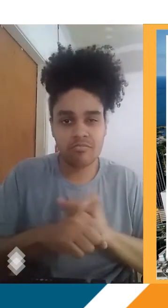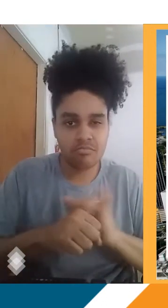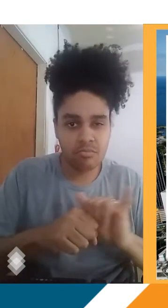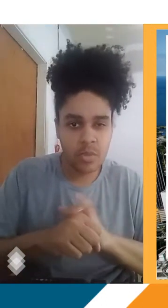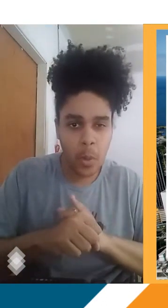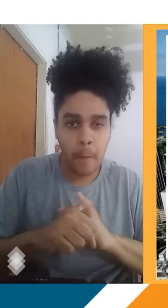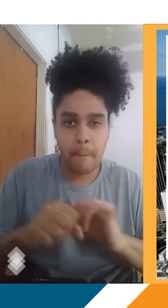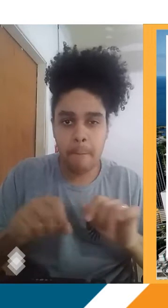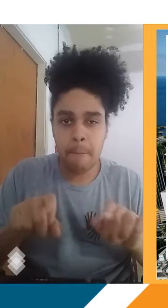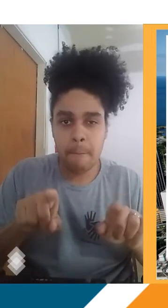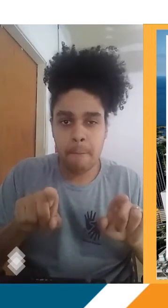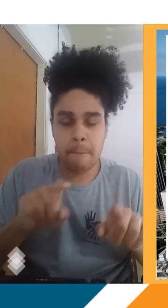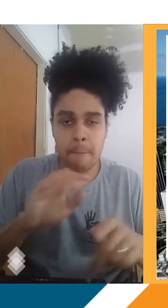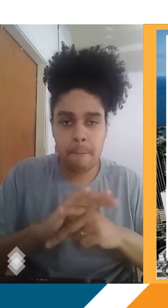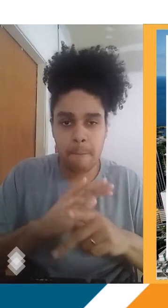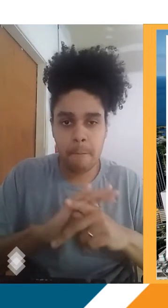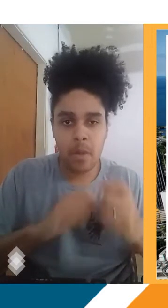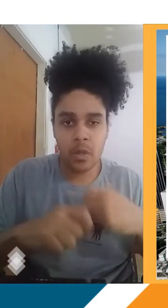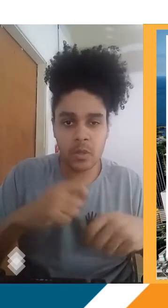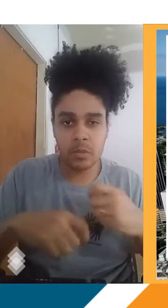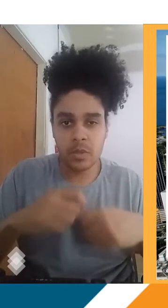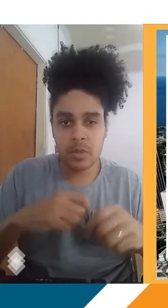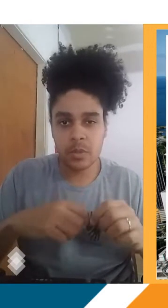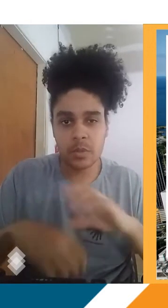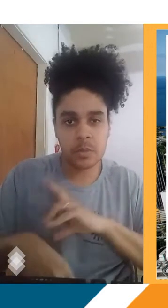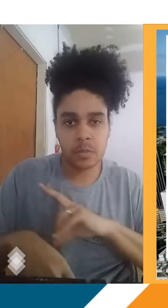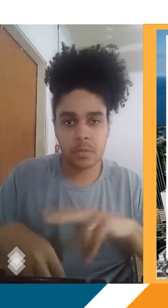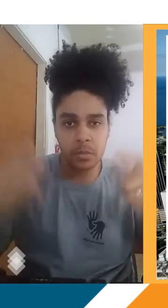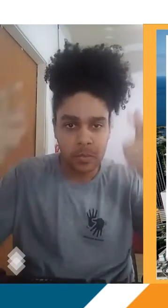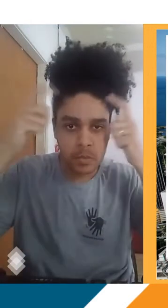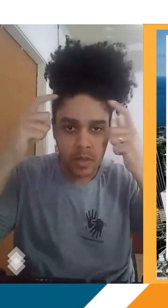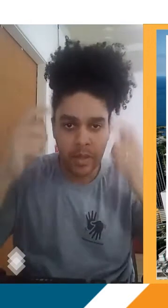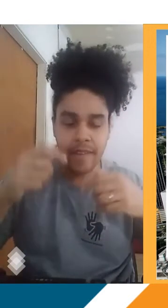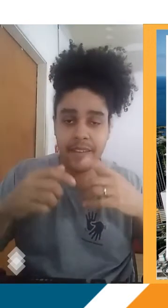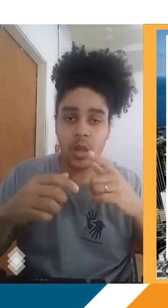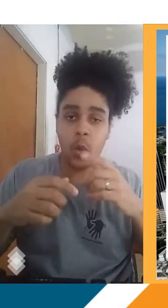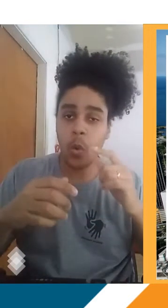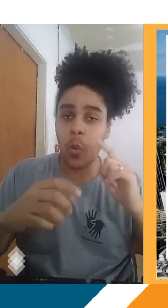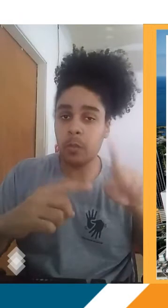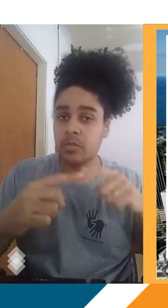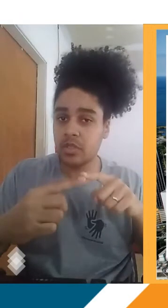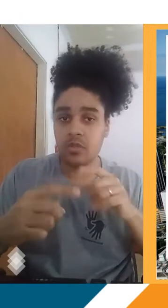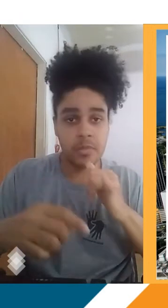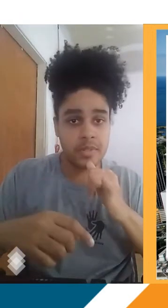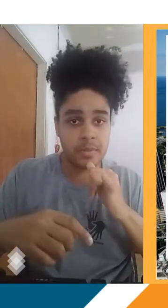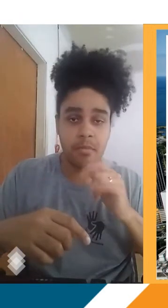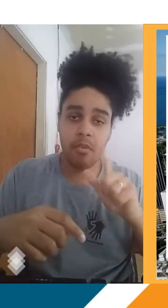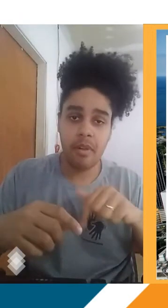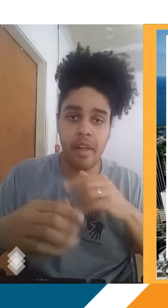para a administração colonial portuguesa, impedindo, por exemplo, a invasão de nações estrangeiras naquela